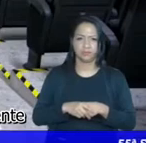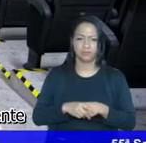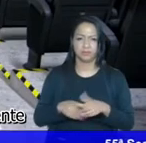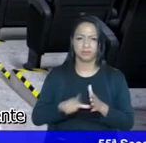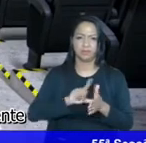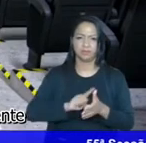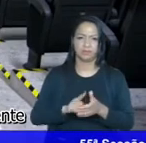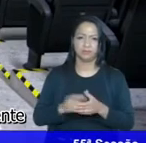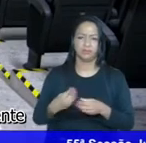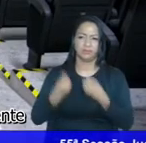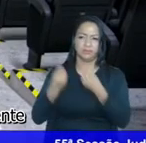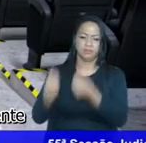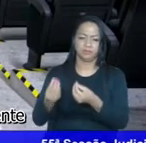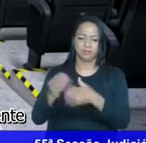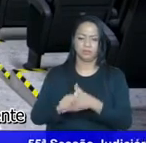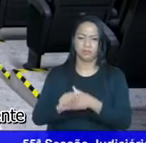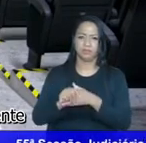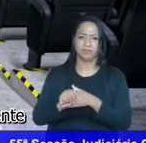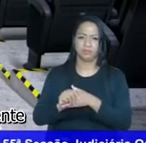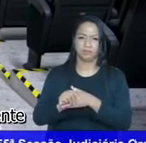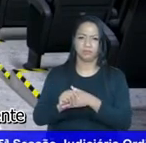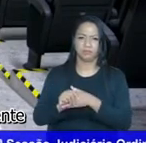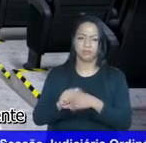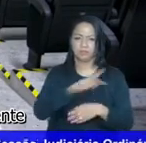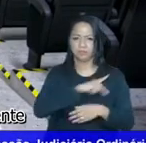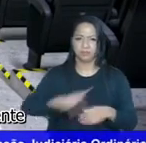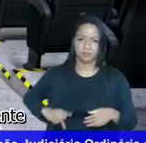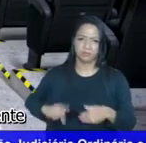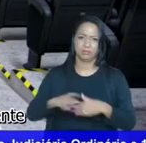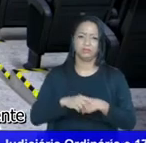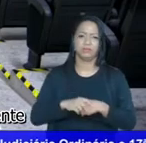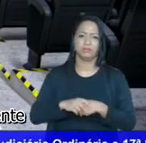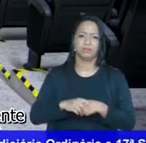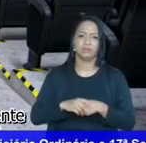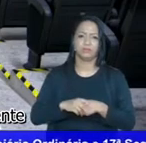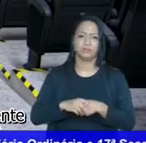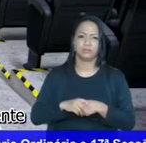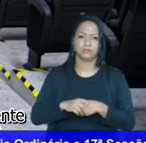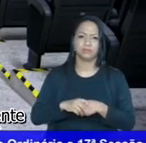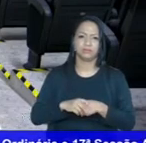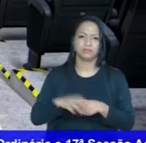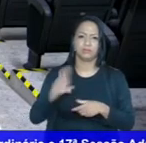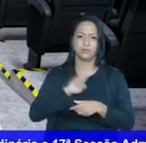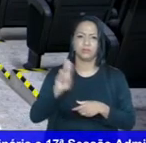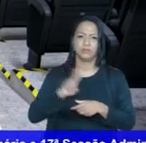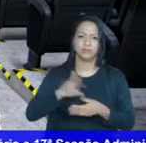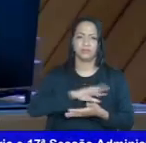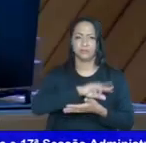de devolver a palavra à presidência, como foi citado aqui várias vezes meu nome,